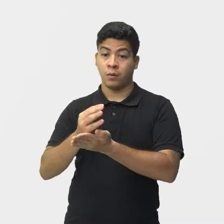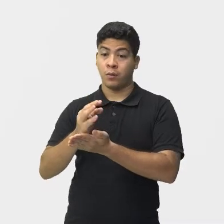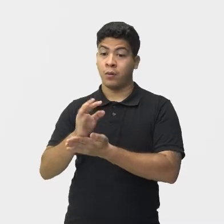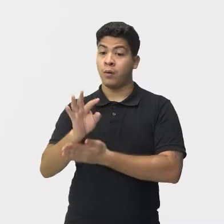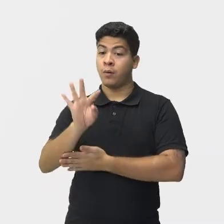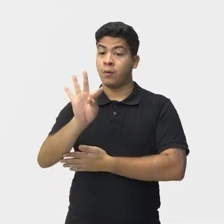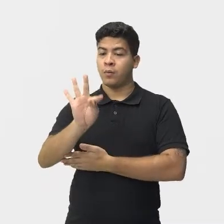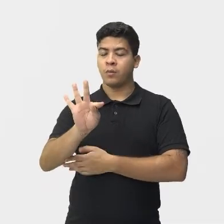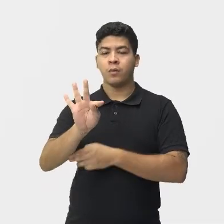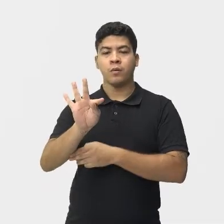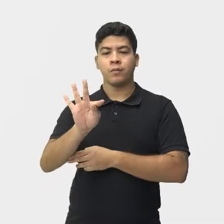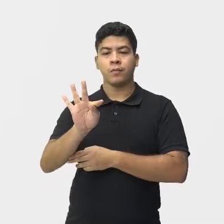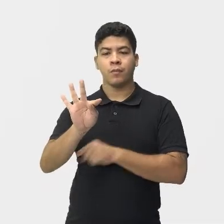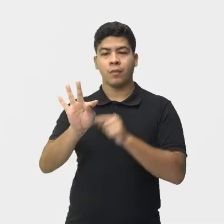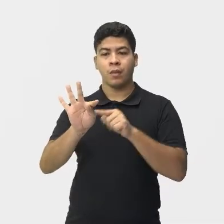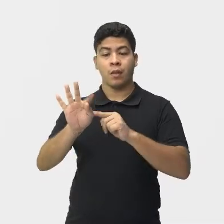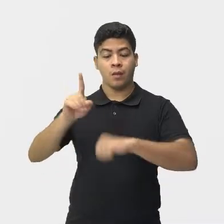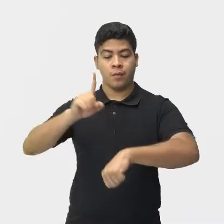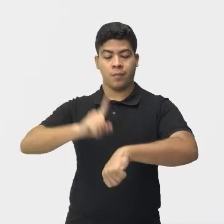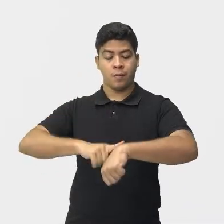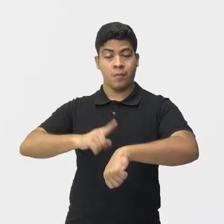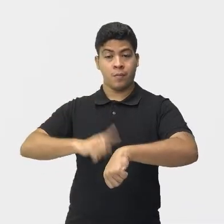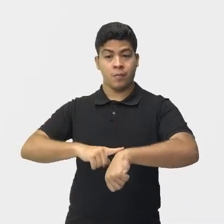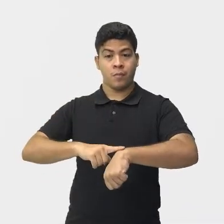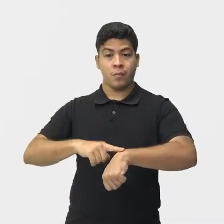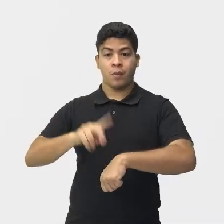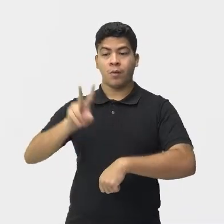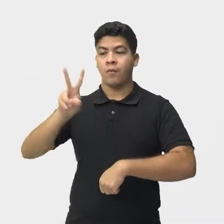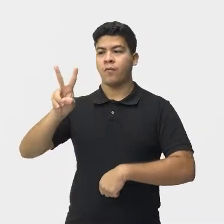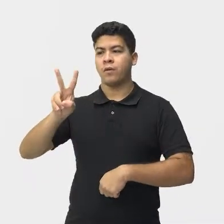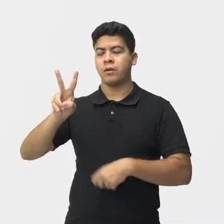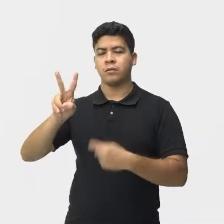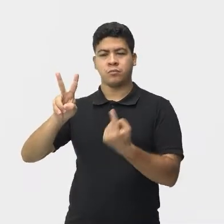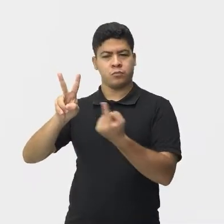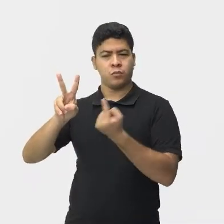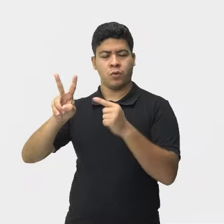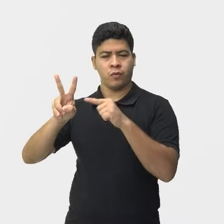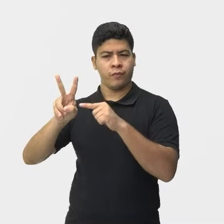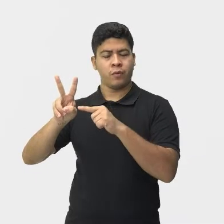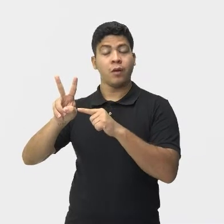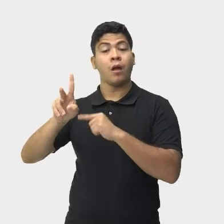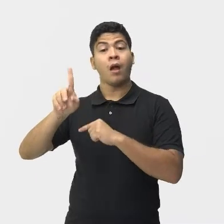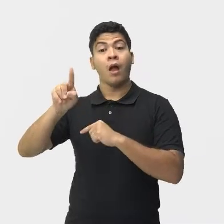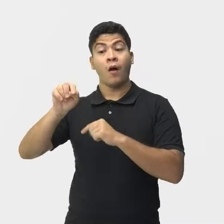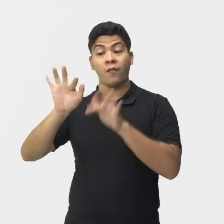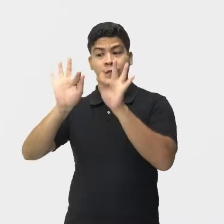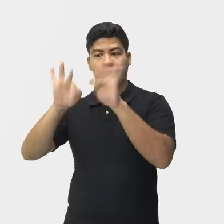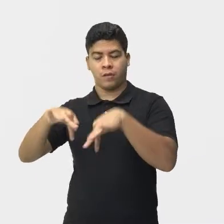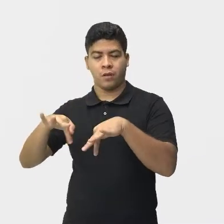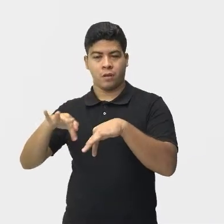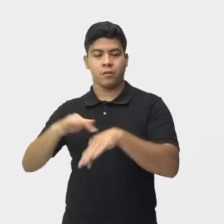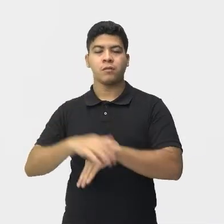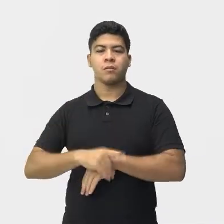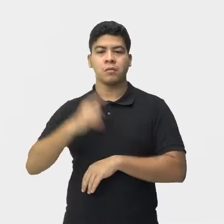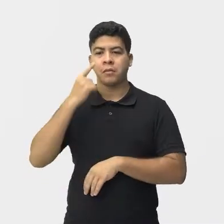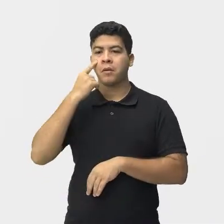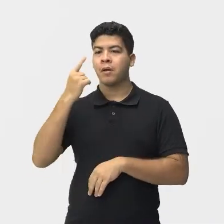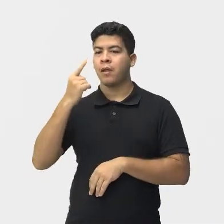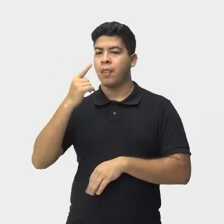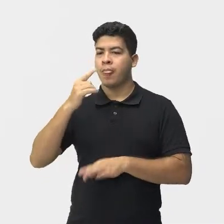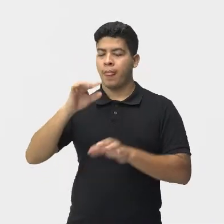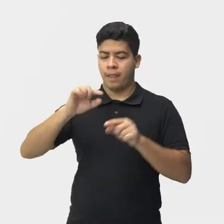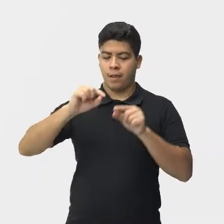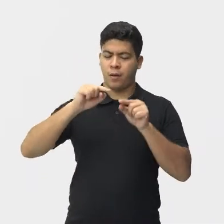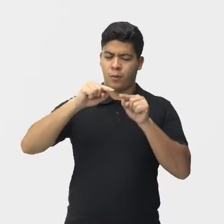tempo. Então, como o gráfico é uma reta, você vê aqui, ó, a reta que forma o gráfico da